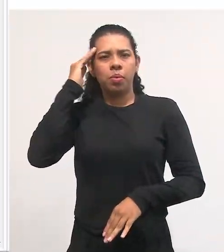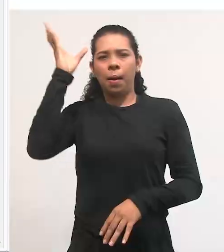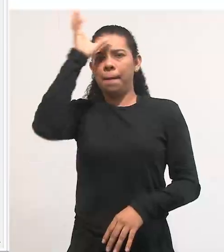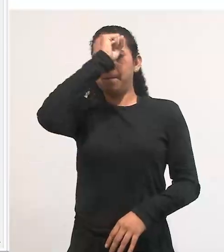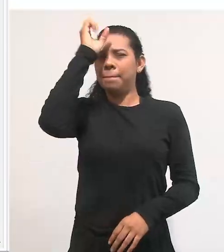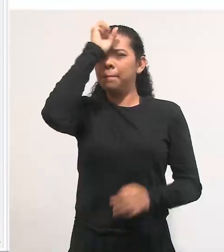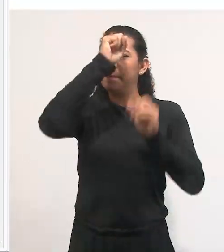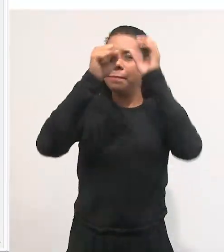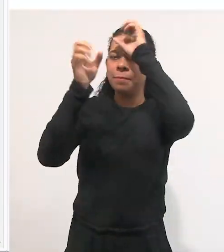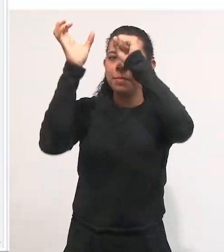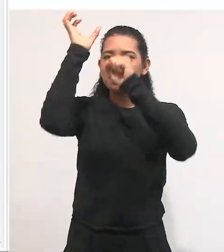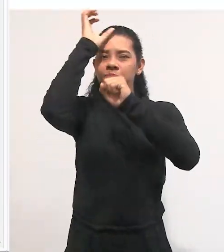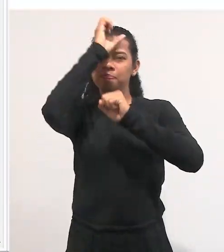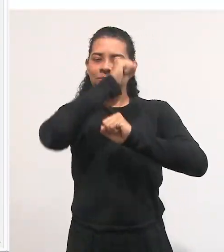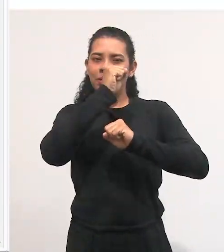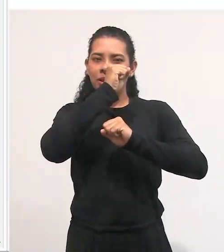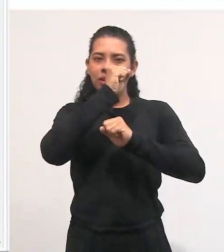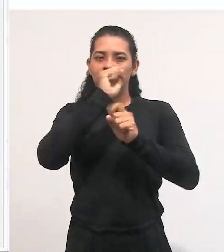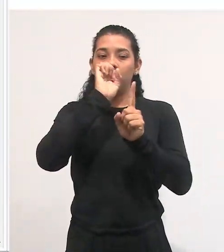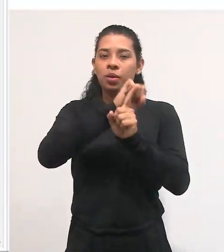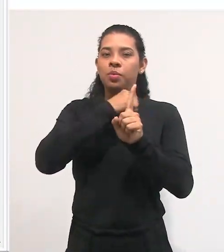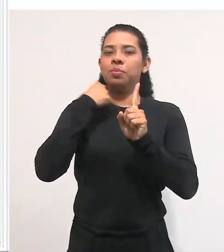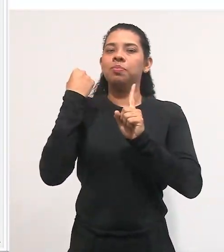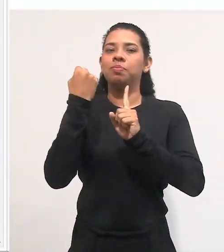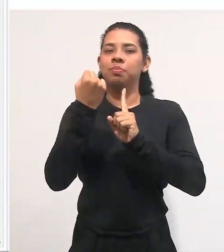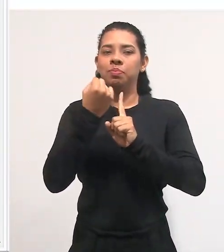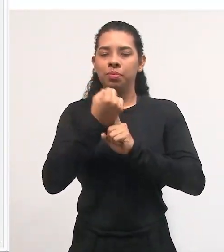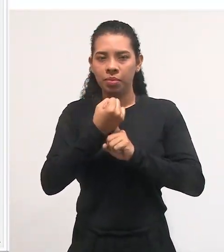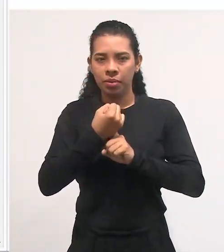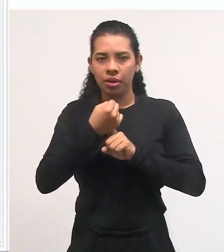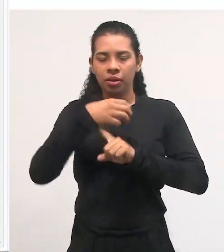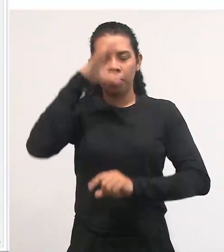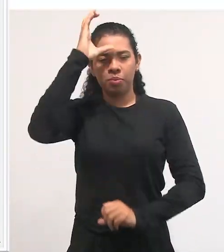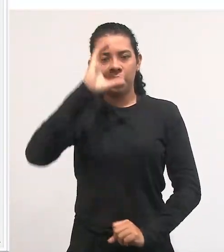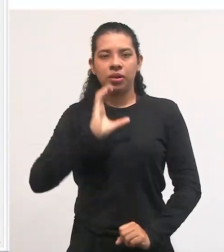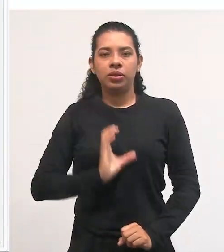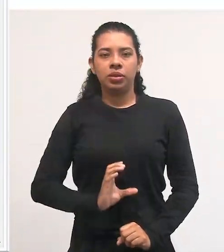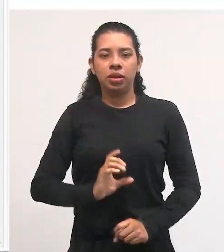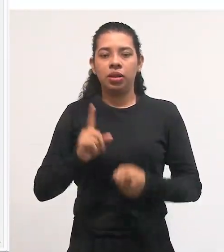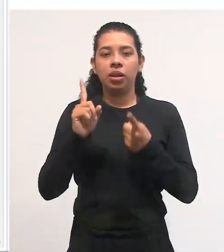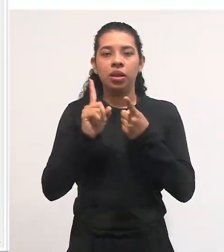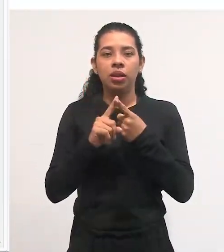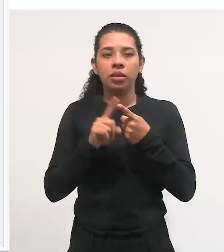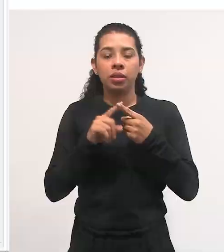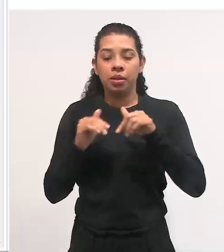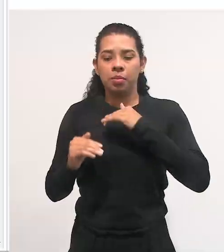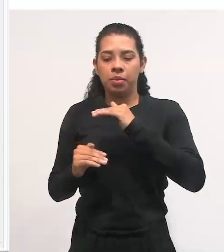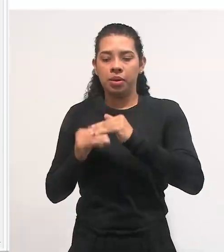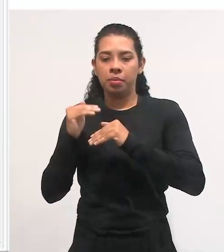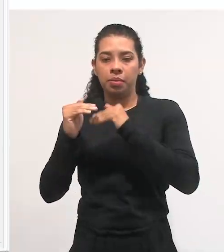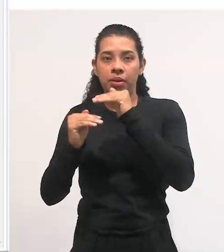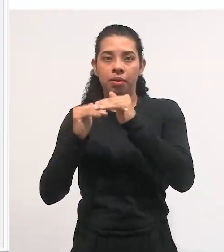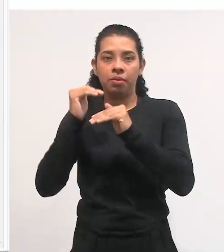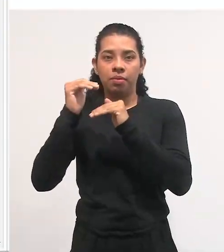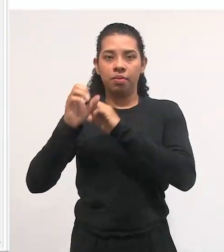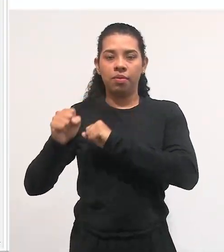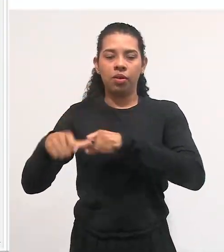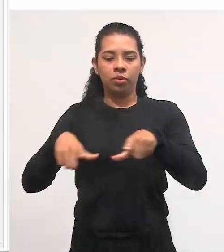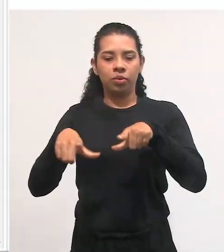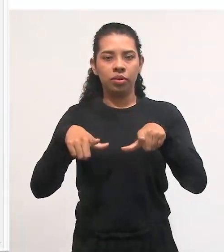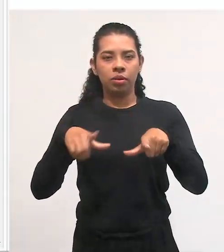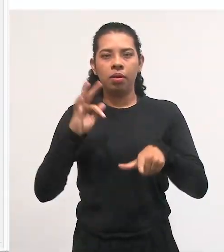comum indispensável para o exercício da cidadania e fornecer-lhe meios para progredir no trabalho e em